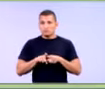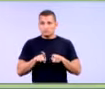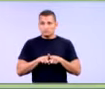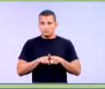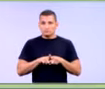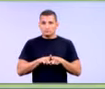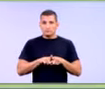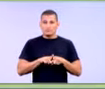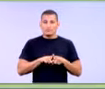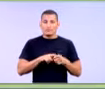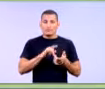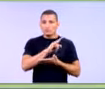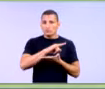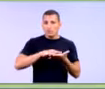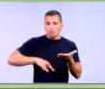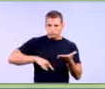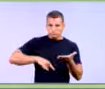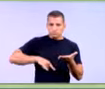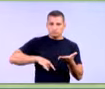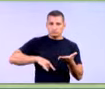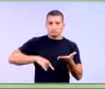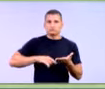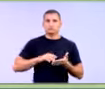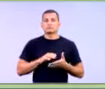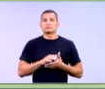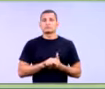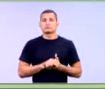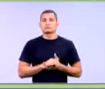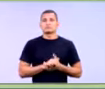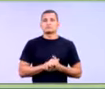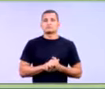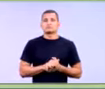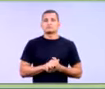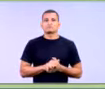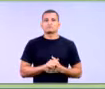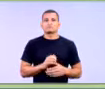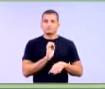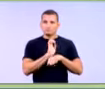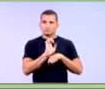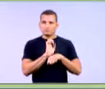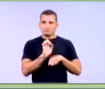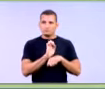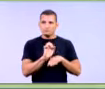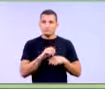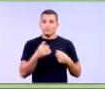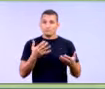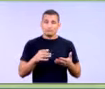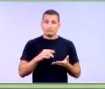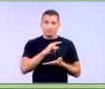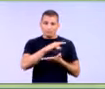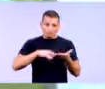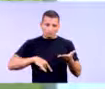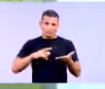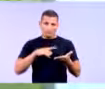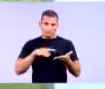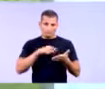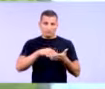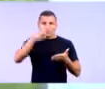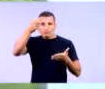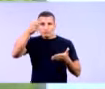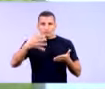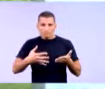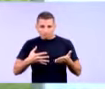de compromisso, né, do estagiário. Então, tudo aquilo que está assinado, que está